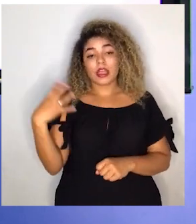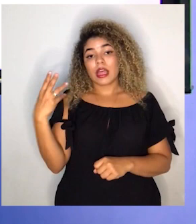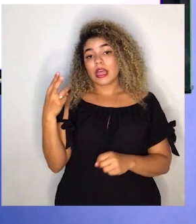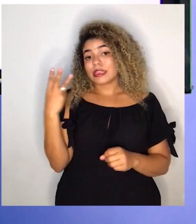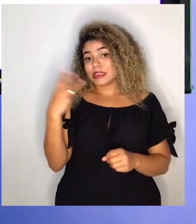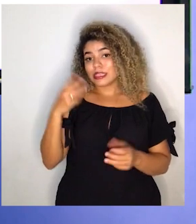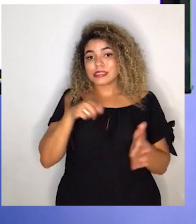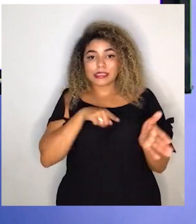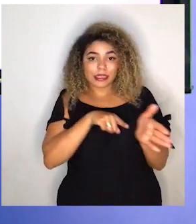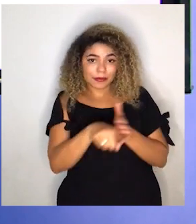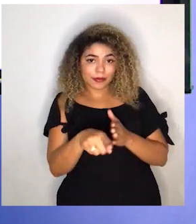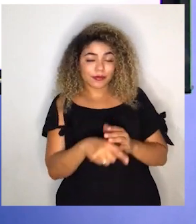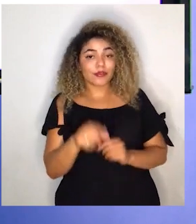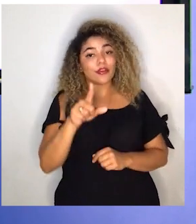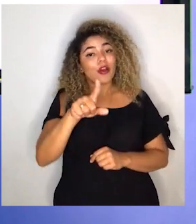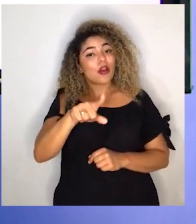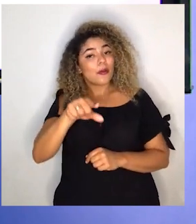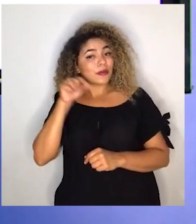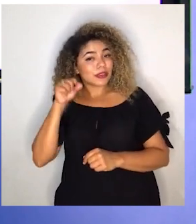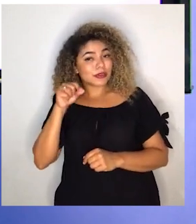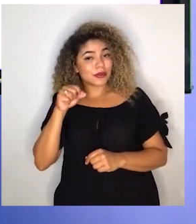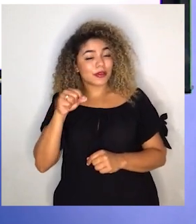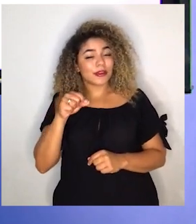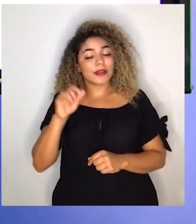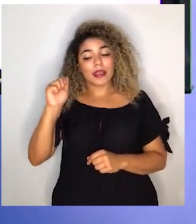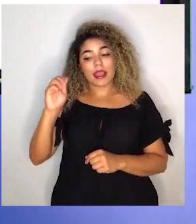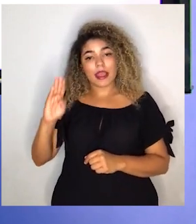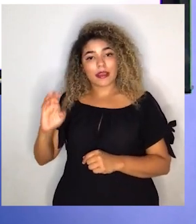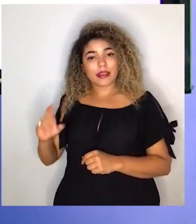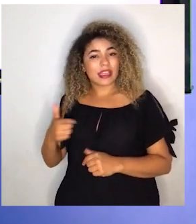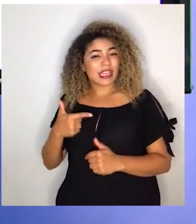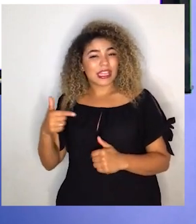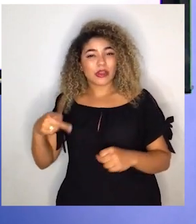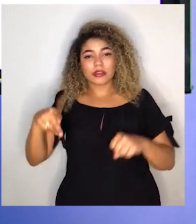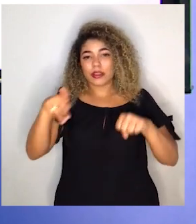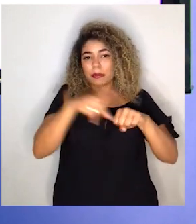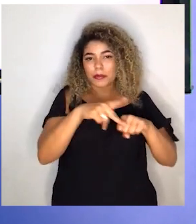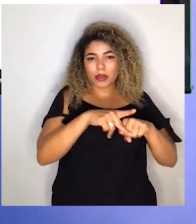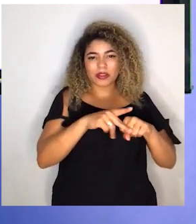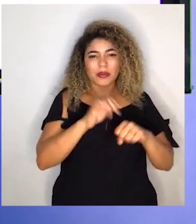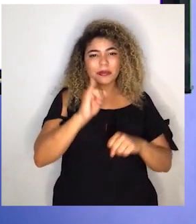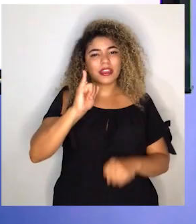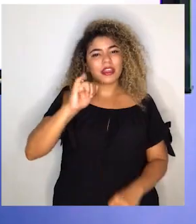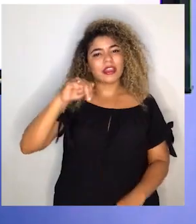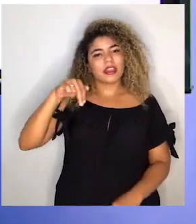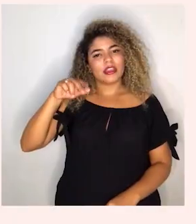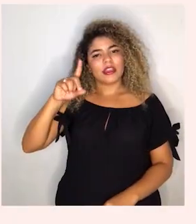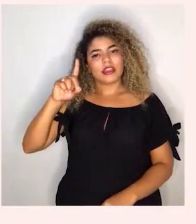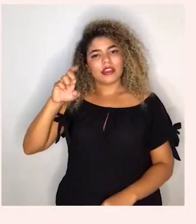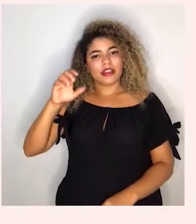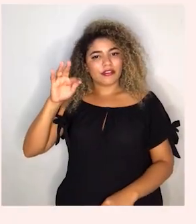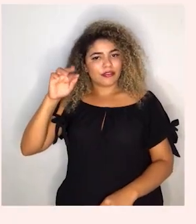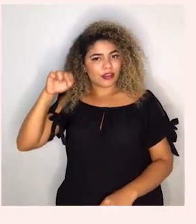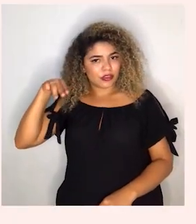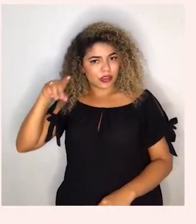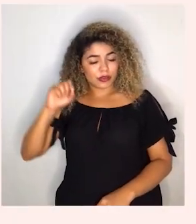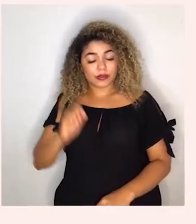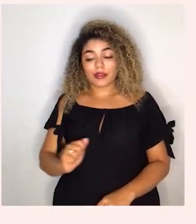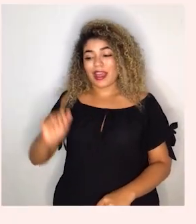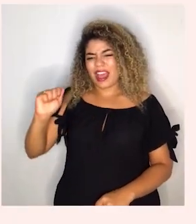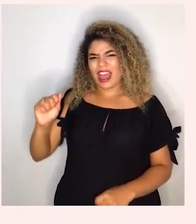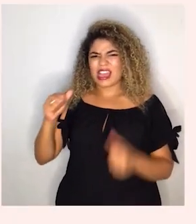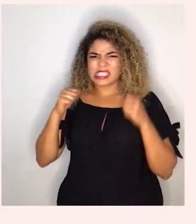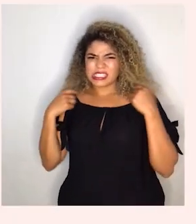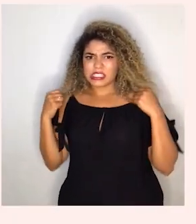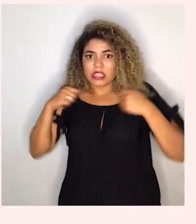Terceira questão, vamos assinalar a alternativa em que não há pronomes indefinidos. Letra A. Este casaco